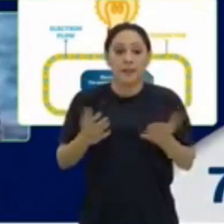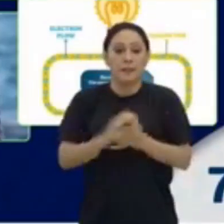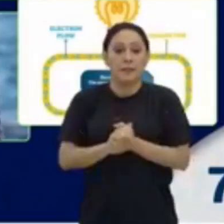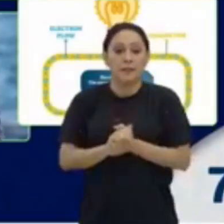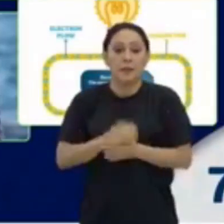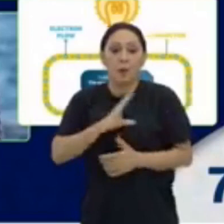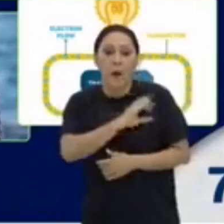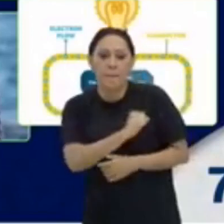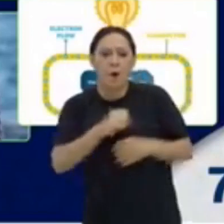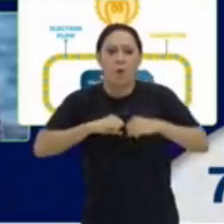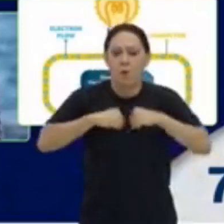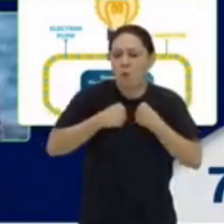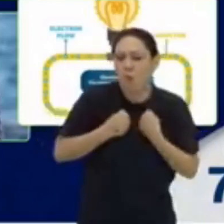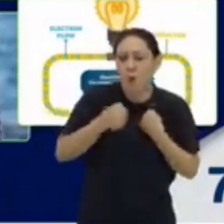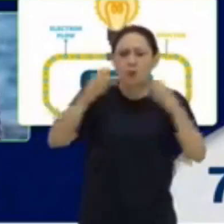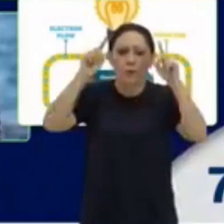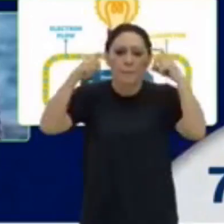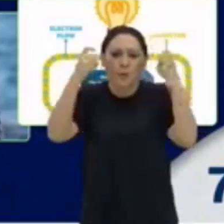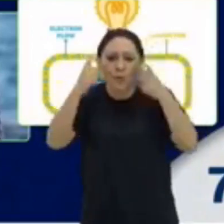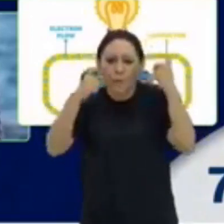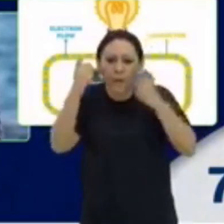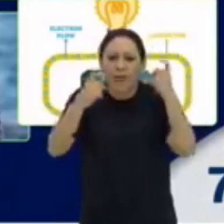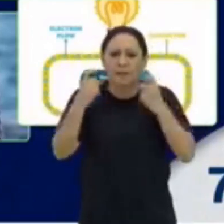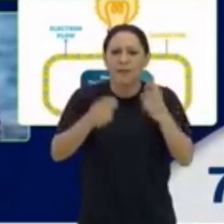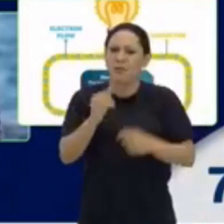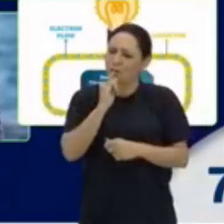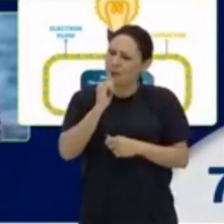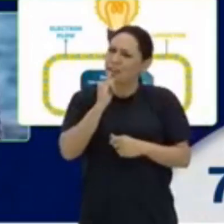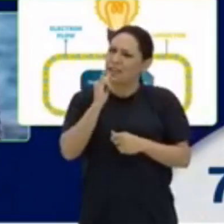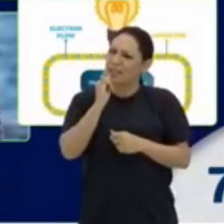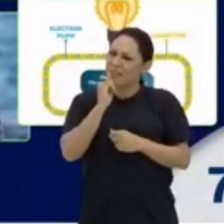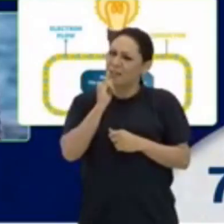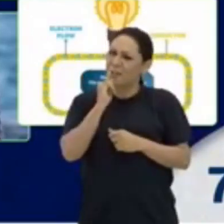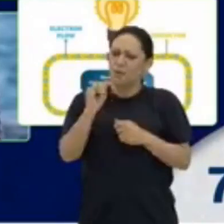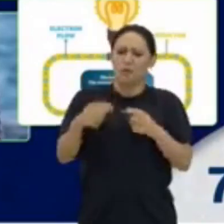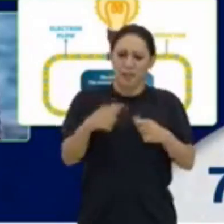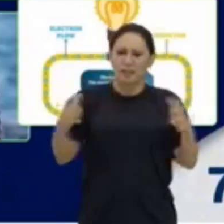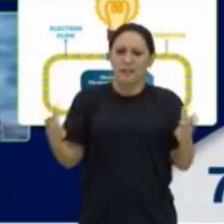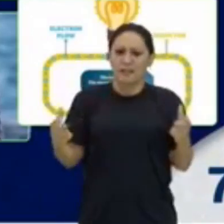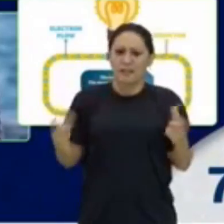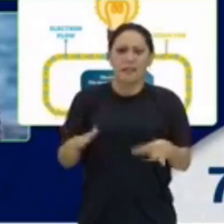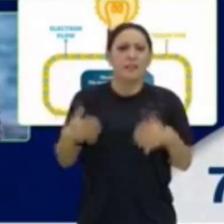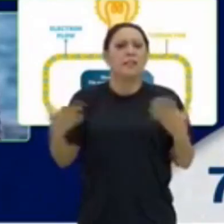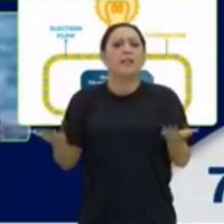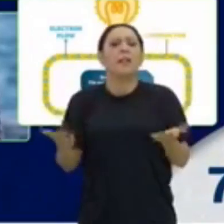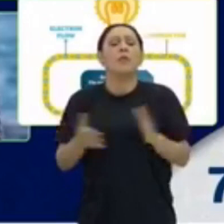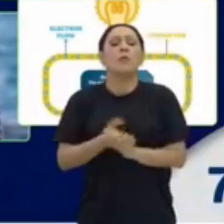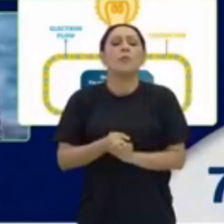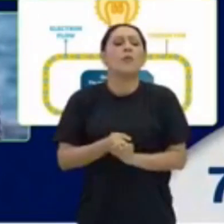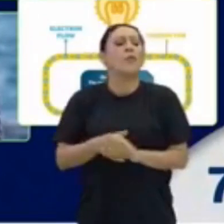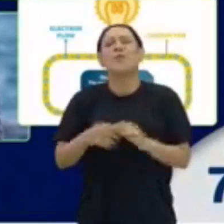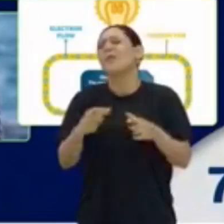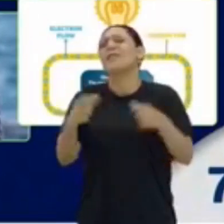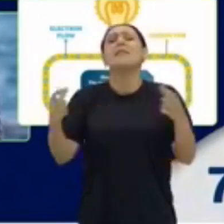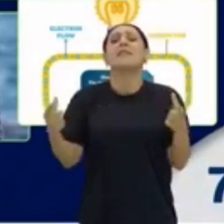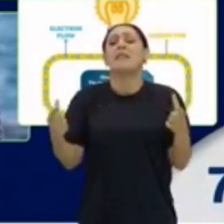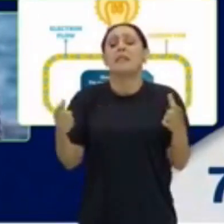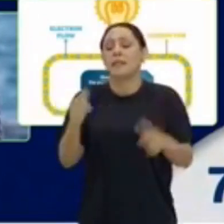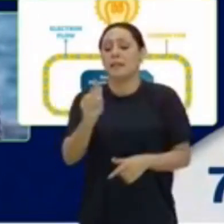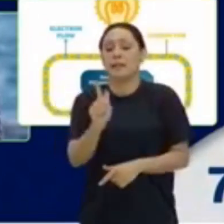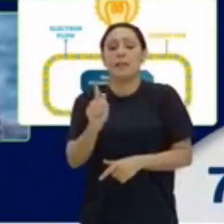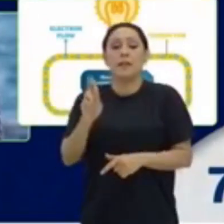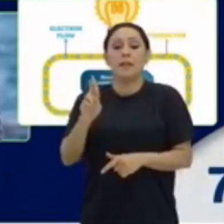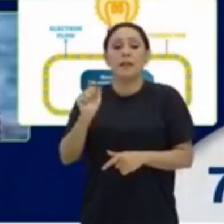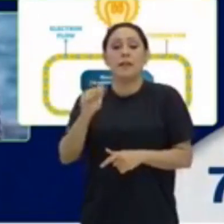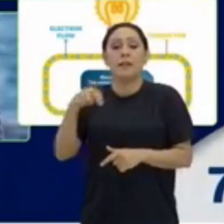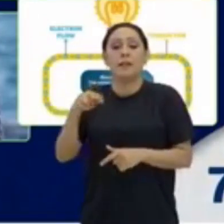o ódio, a preocupação são exemplos de grandezas? Afinal de contas, Fernando, o que são grandezas? Aí,